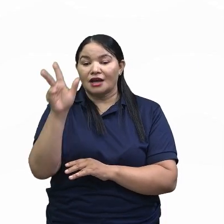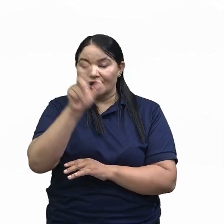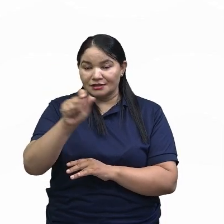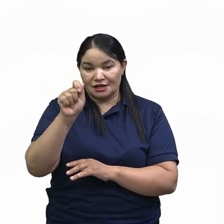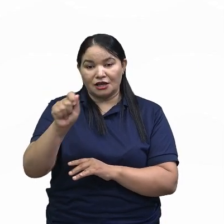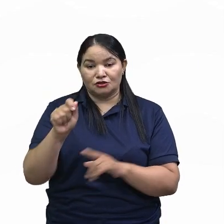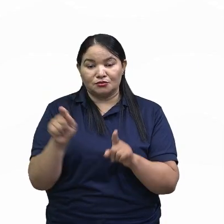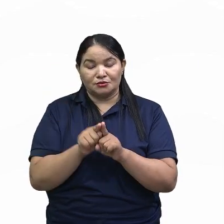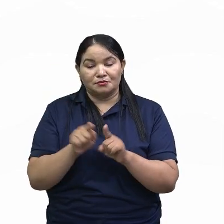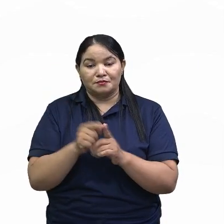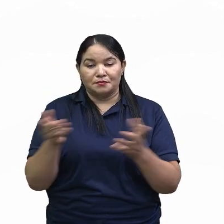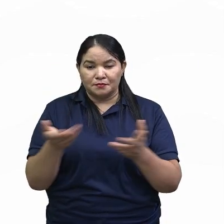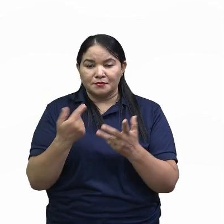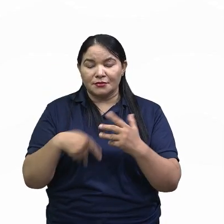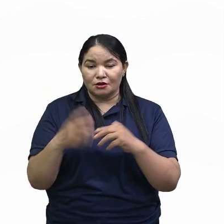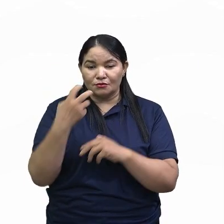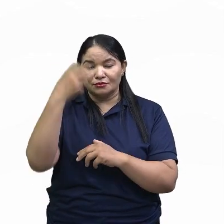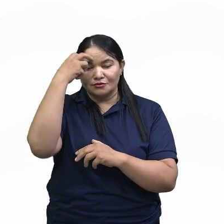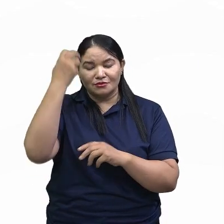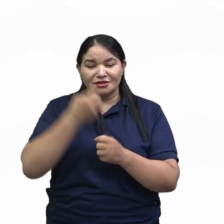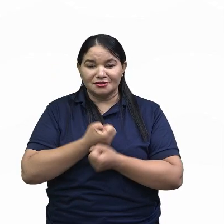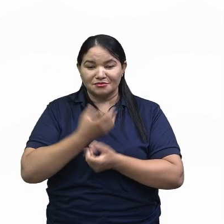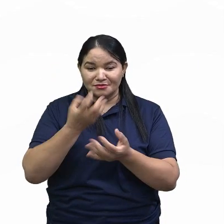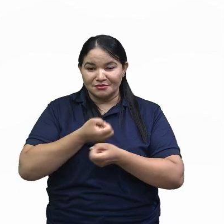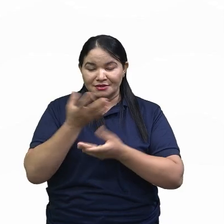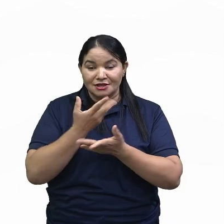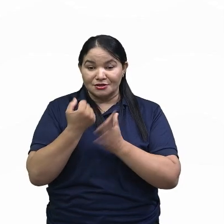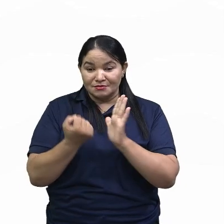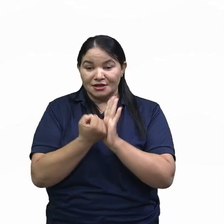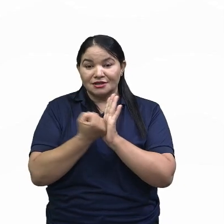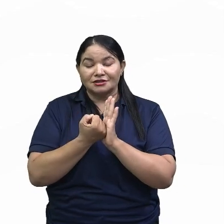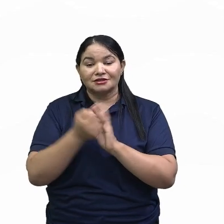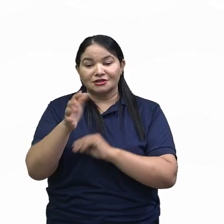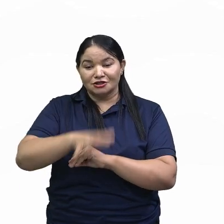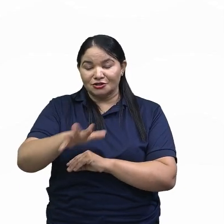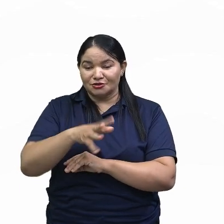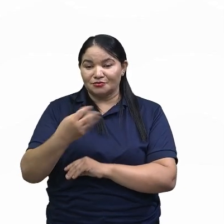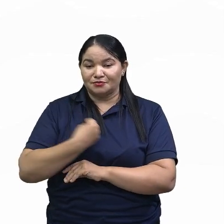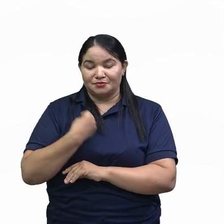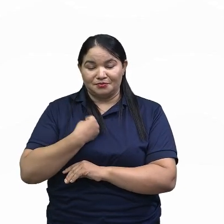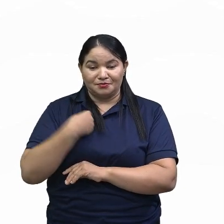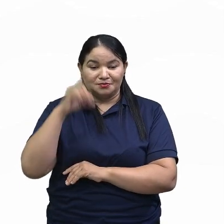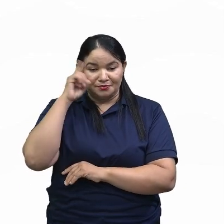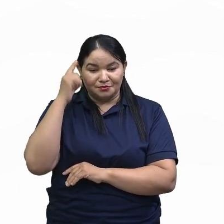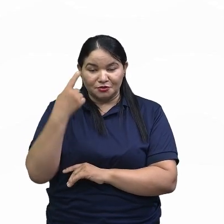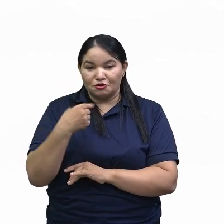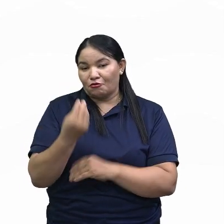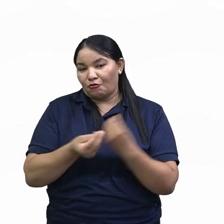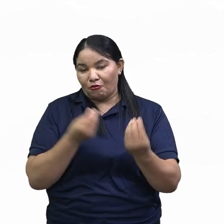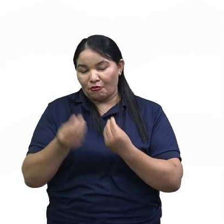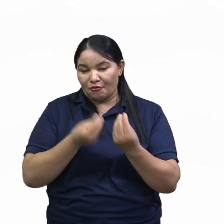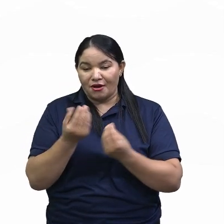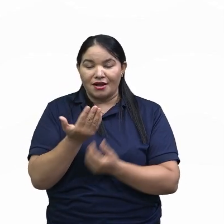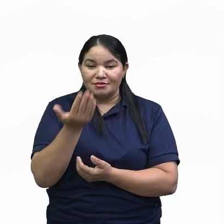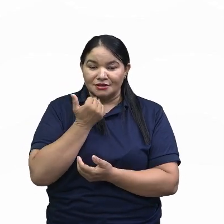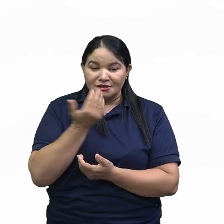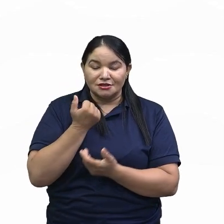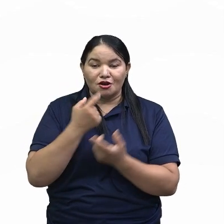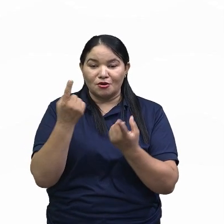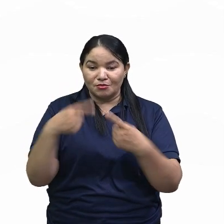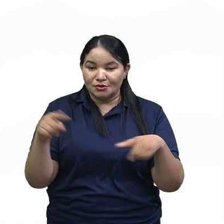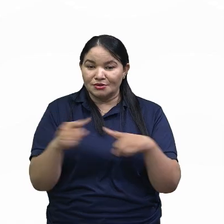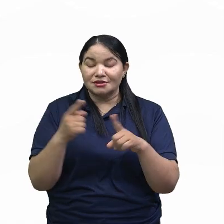mistura, ela se expressa de forma marcante em aspectos do cotidiano, como a alimentação, a música e